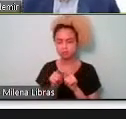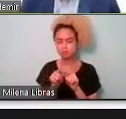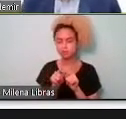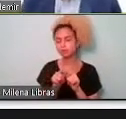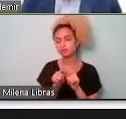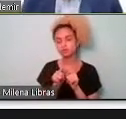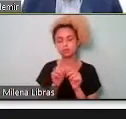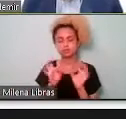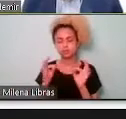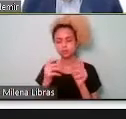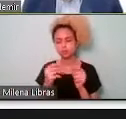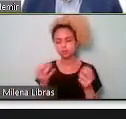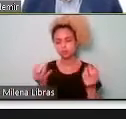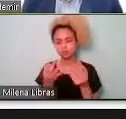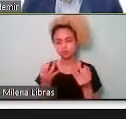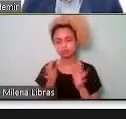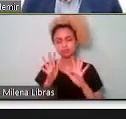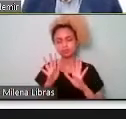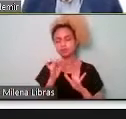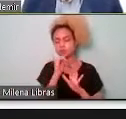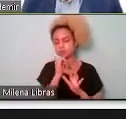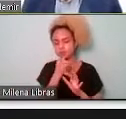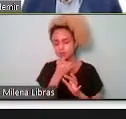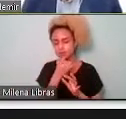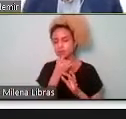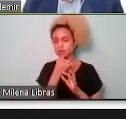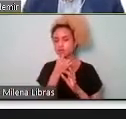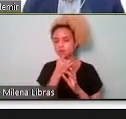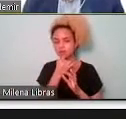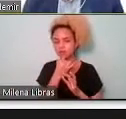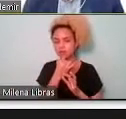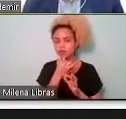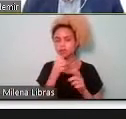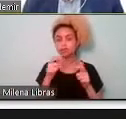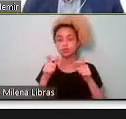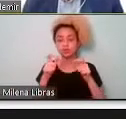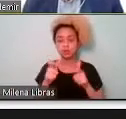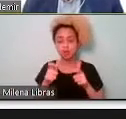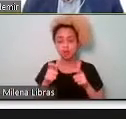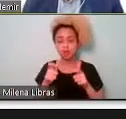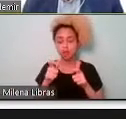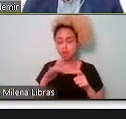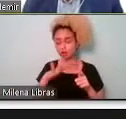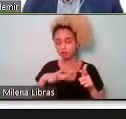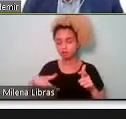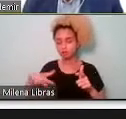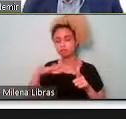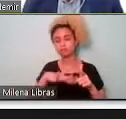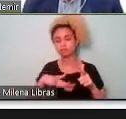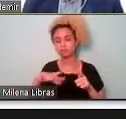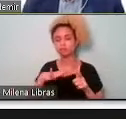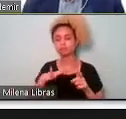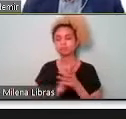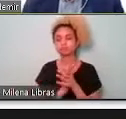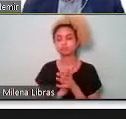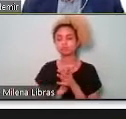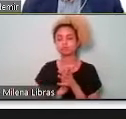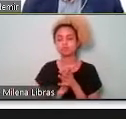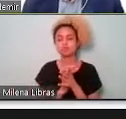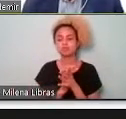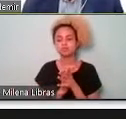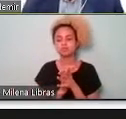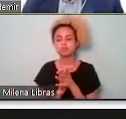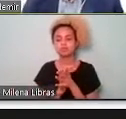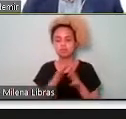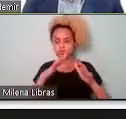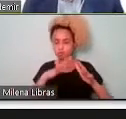perfeito, só que, infelizmente, a alocação dessas peças de fundação, pilares versus estaqueamento, bloco